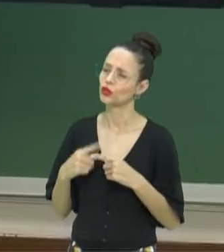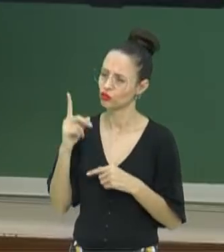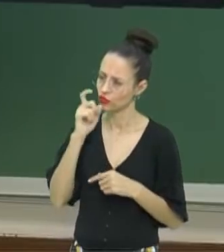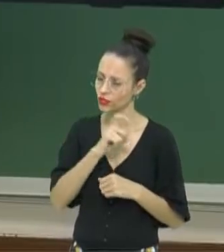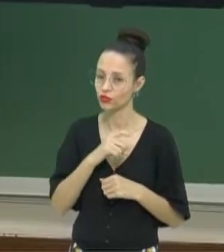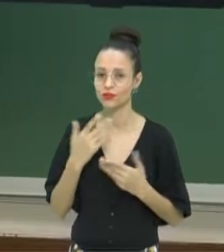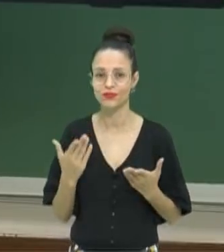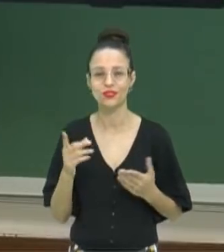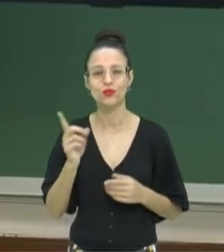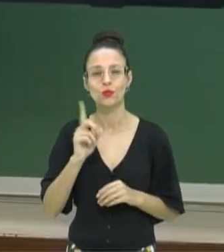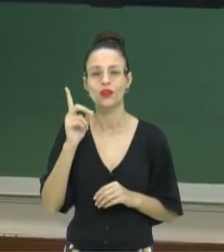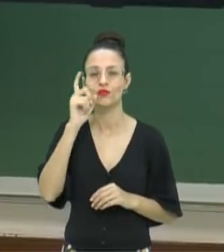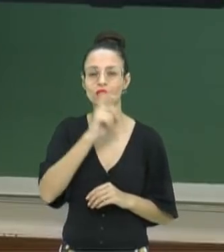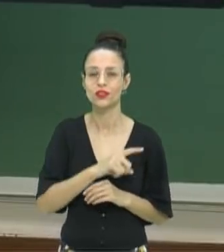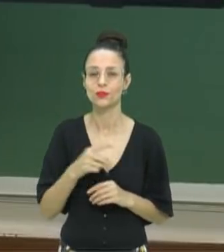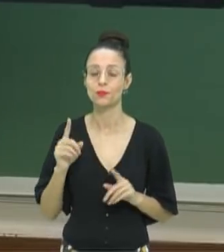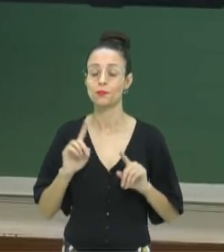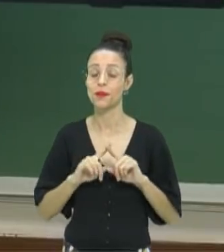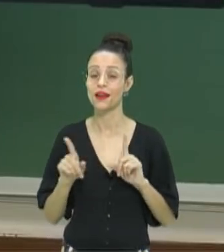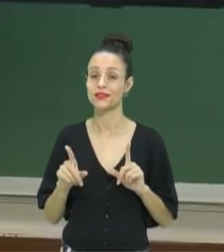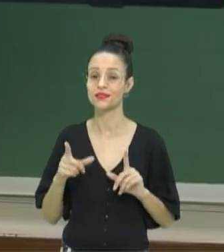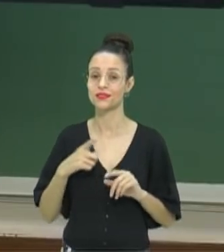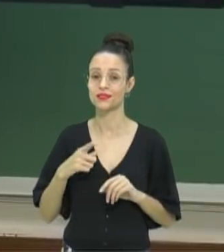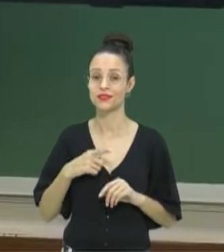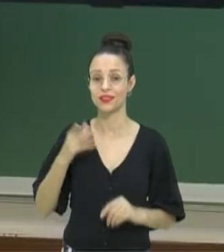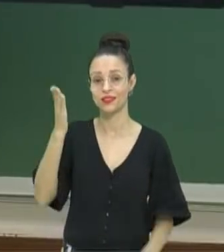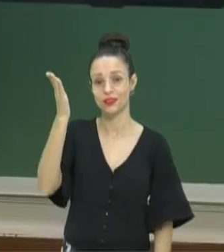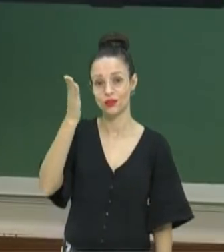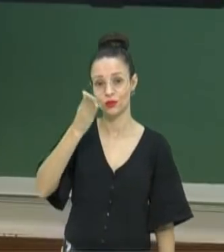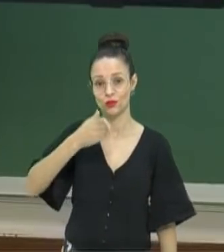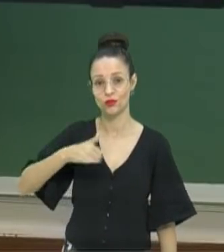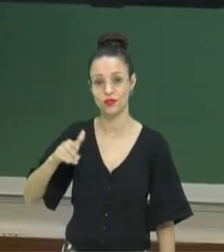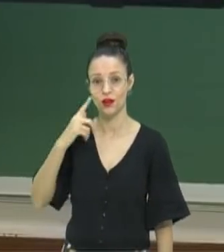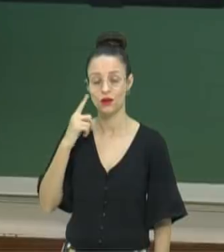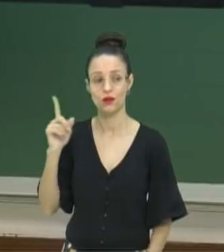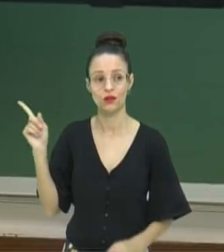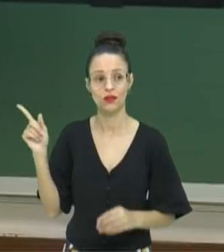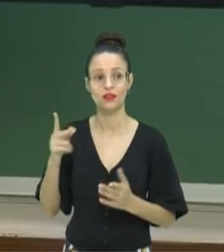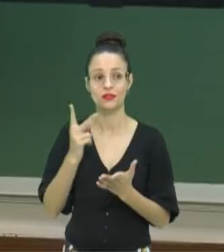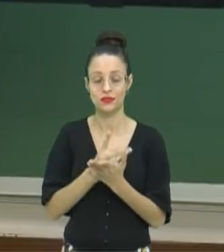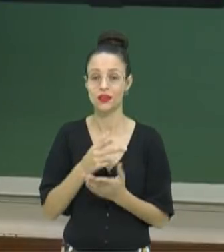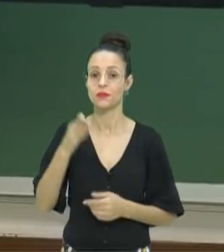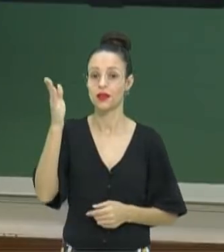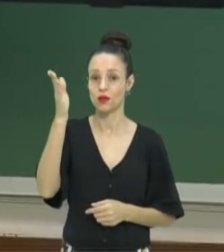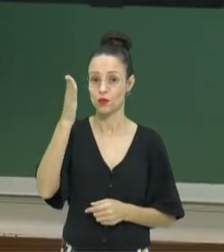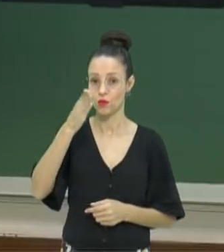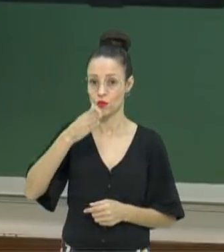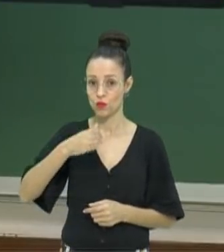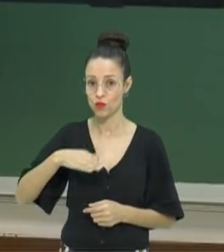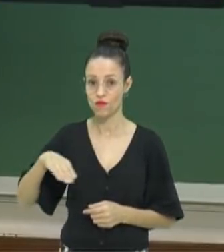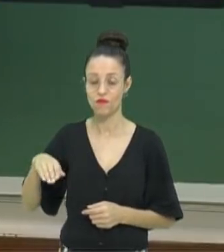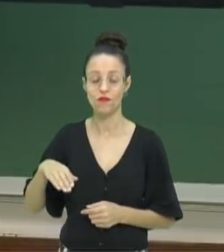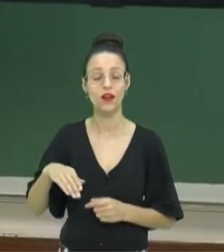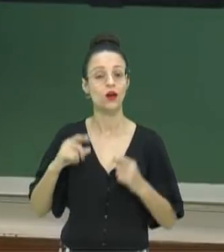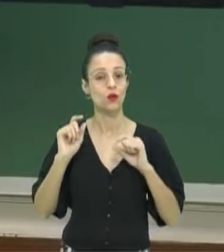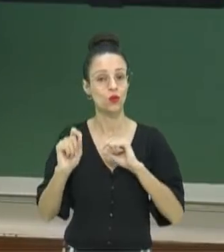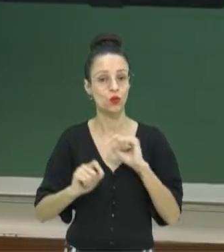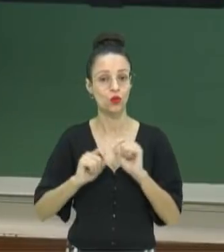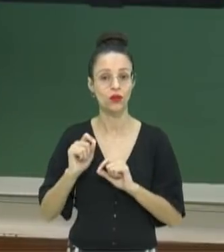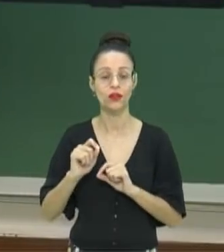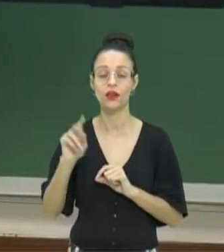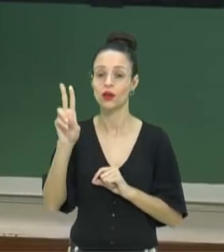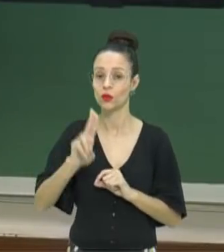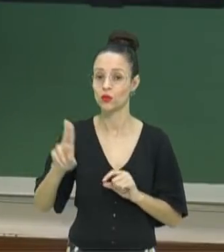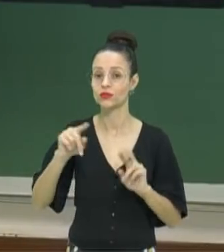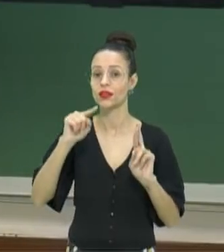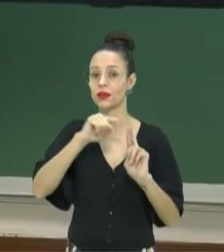difícil? Não, não é difícil. Mas é que tem linhas curvas, olha ali, ó. Sempre que tem linhas curvas, nós vamos acabar